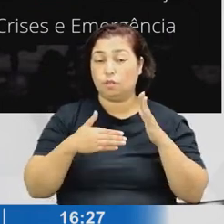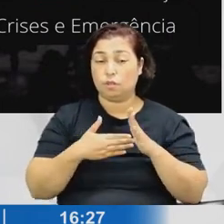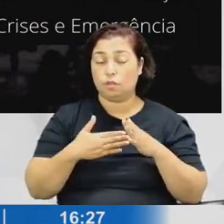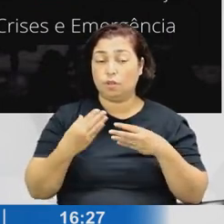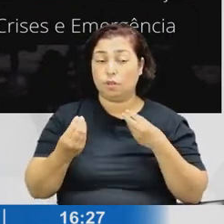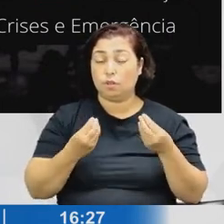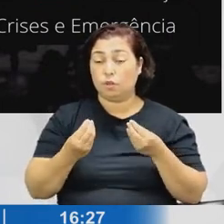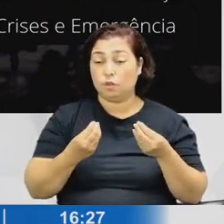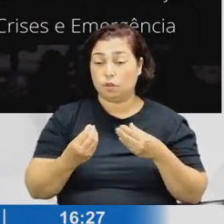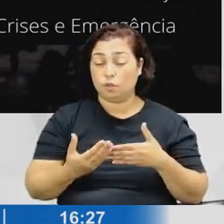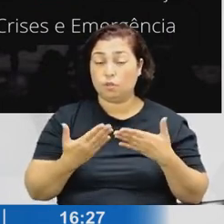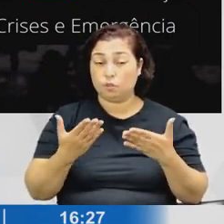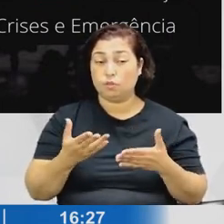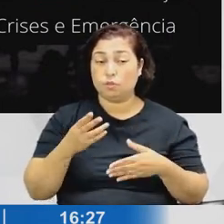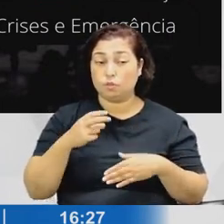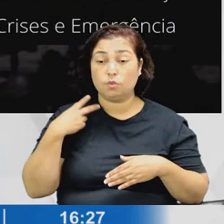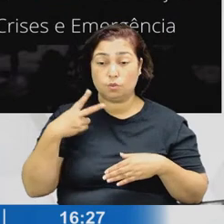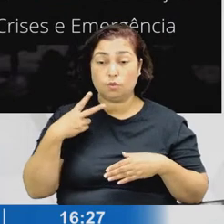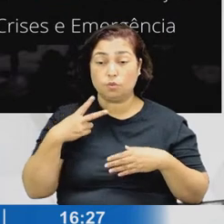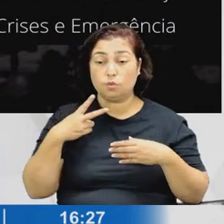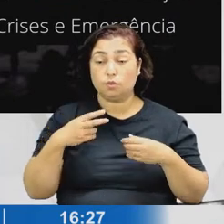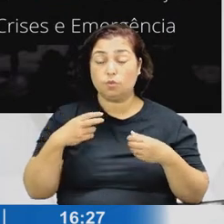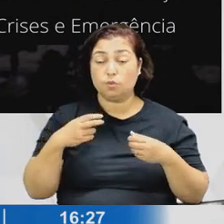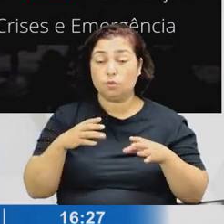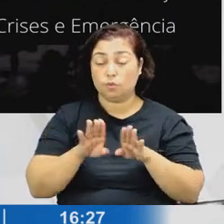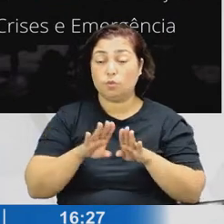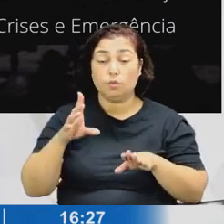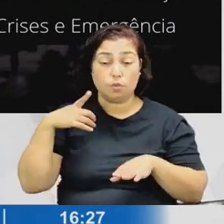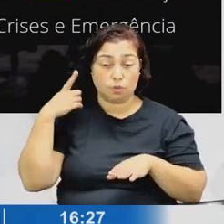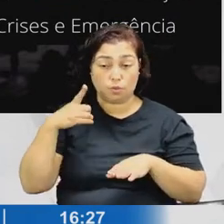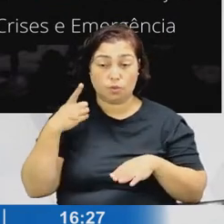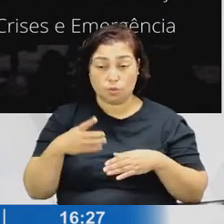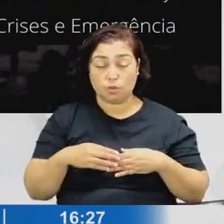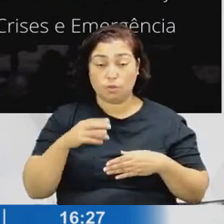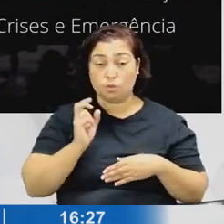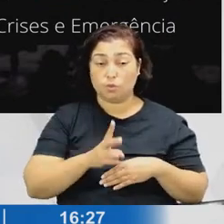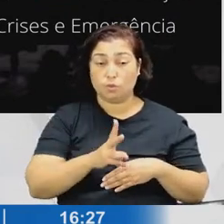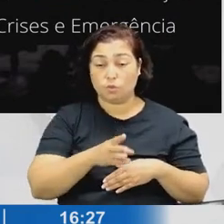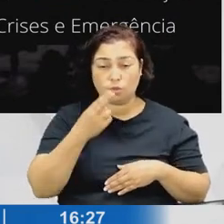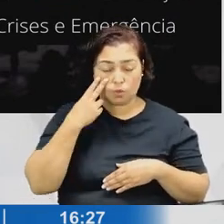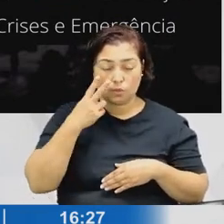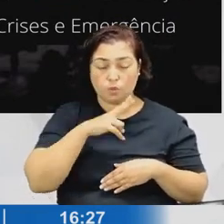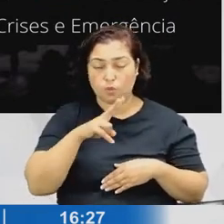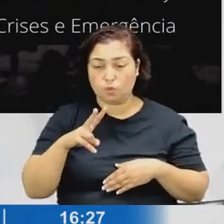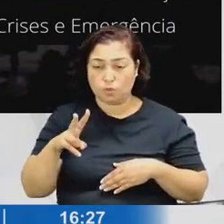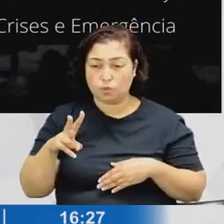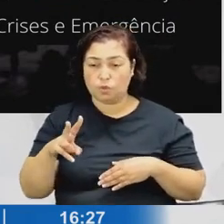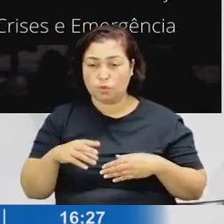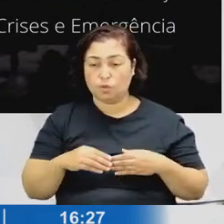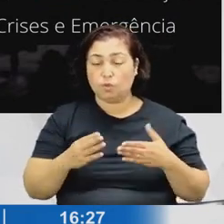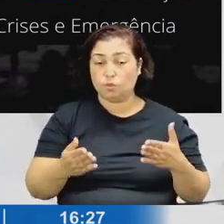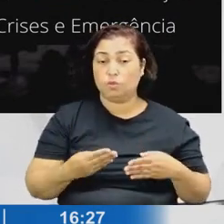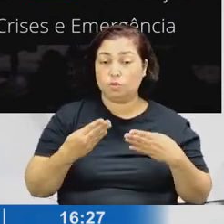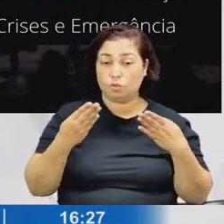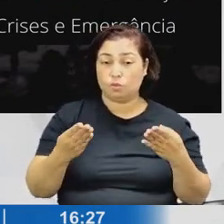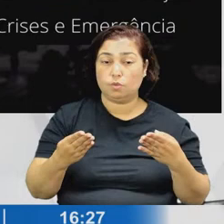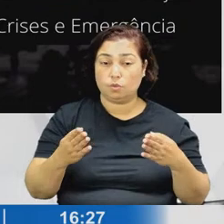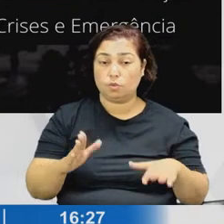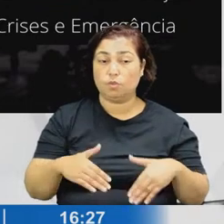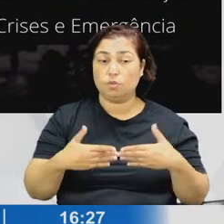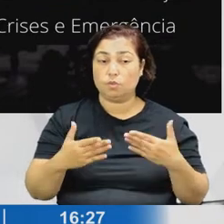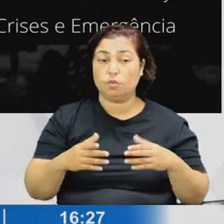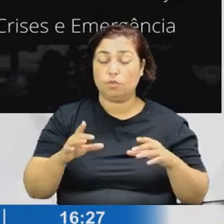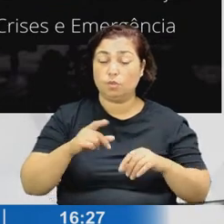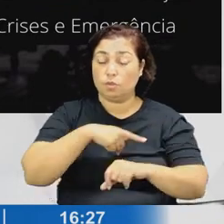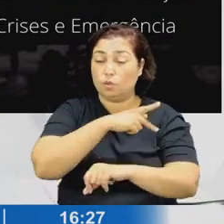as entregas está sempre pode ser o vereador também Vereador Deputado não tem problema é aquele que tá sempre ali olhando pelo lado da entrega quando sai